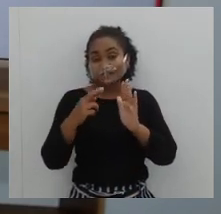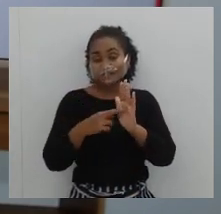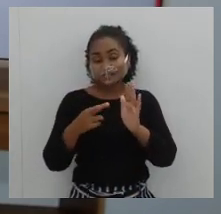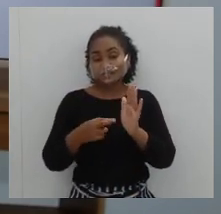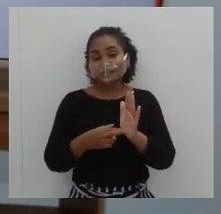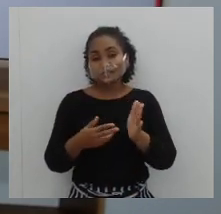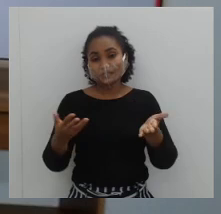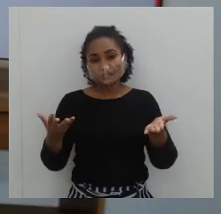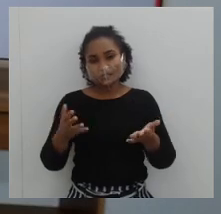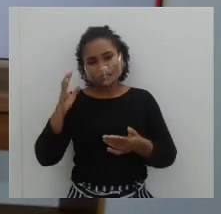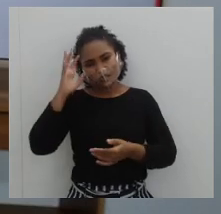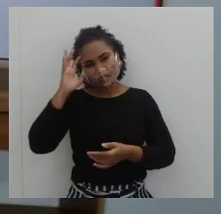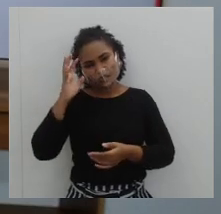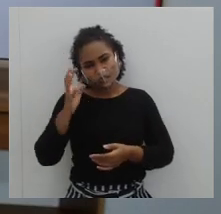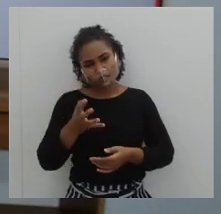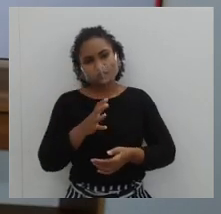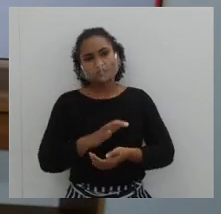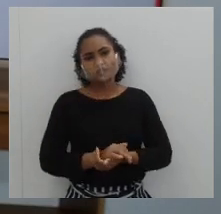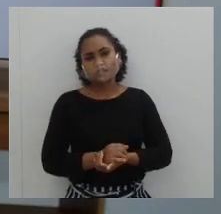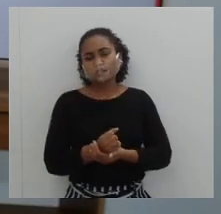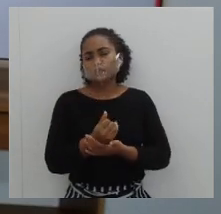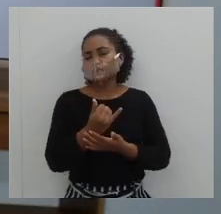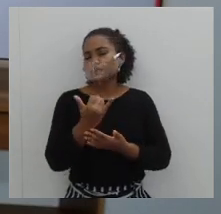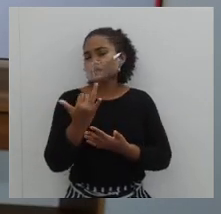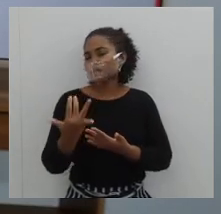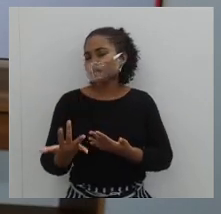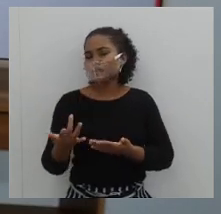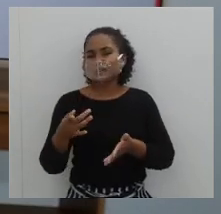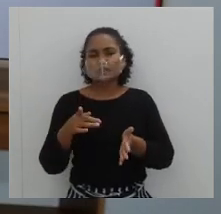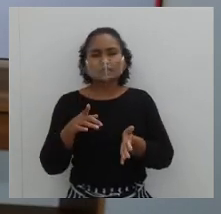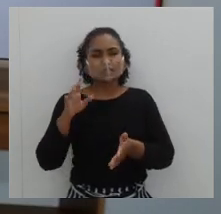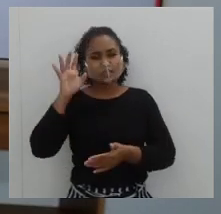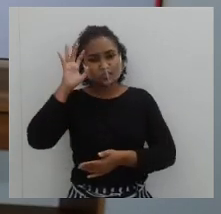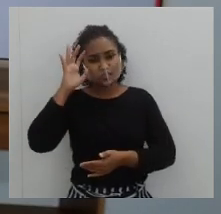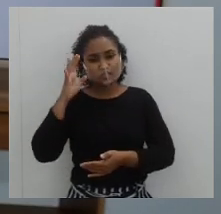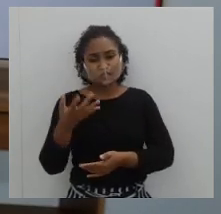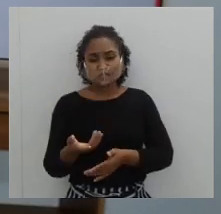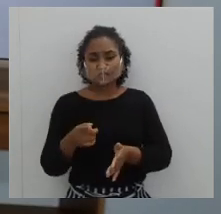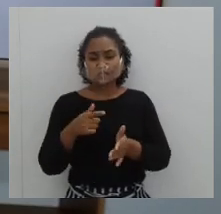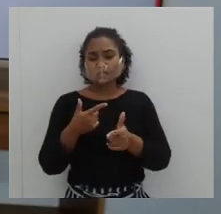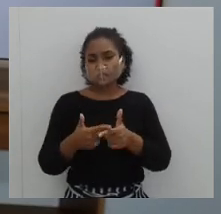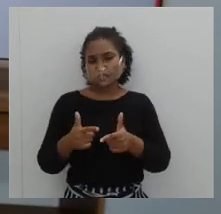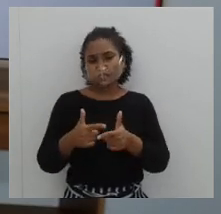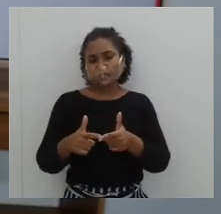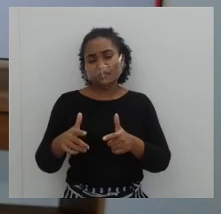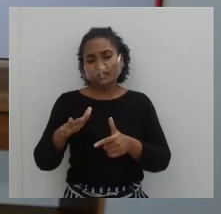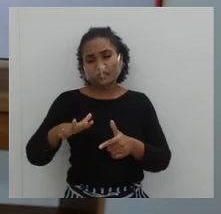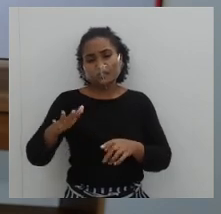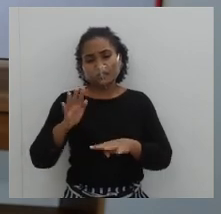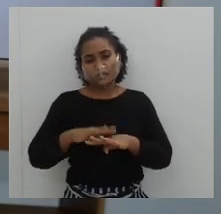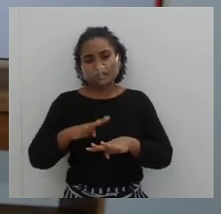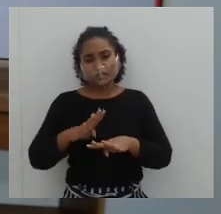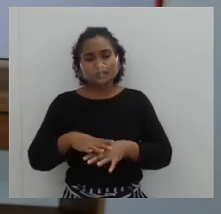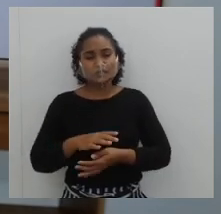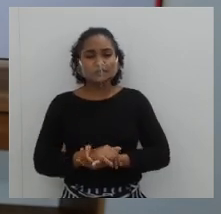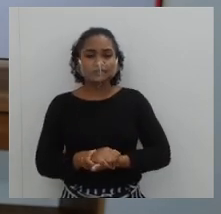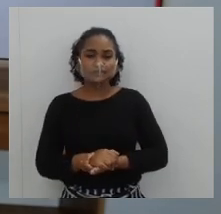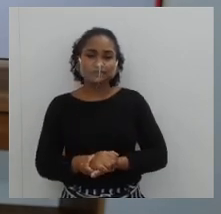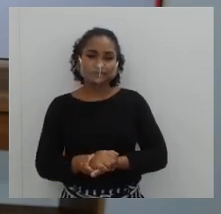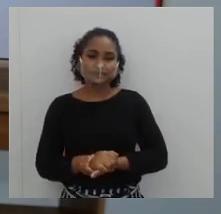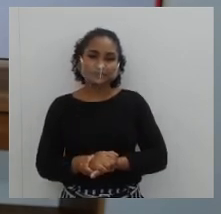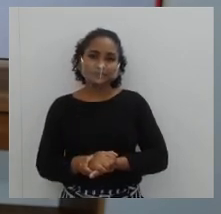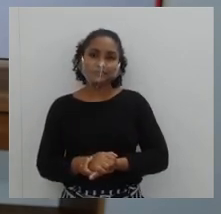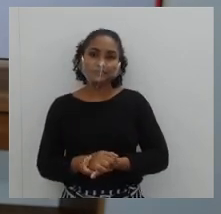Euler para resolver muitos problemas envolvendo esse conteúdo, tá certo? Então ali